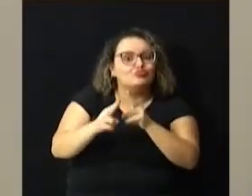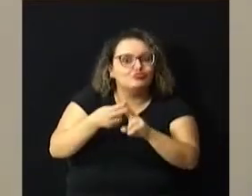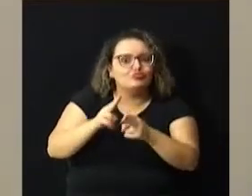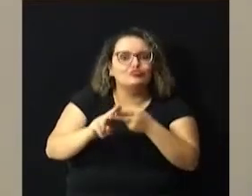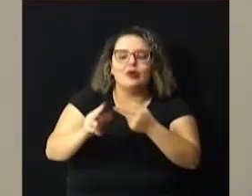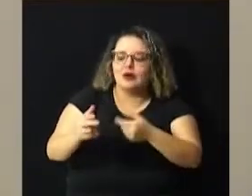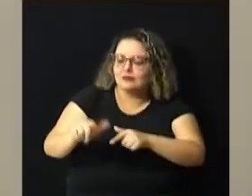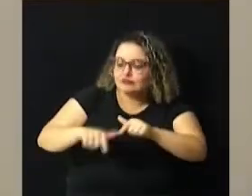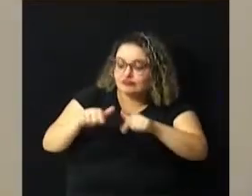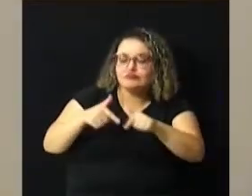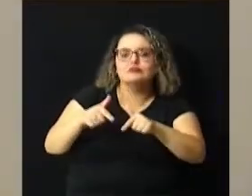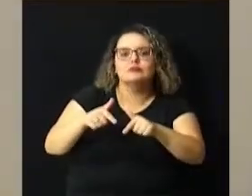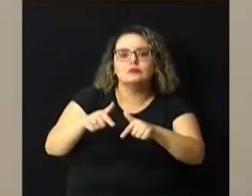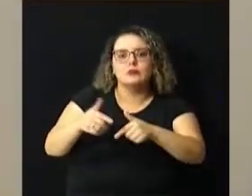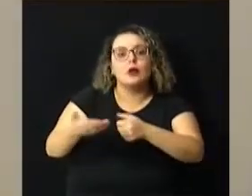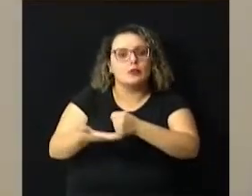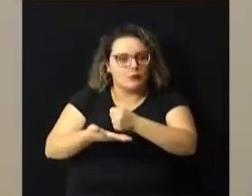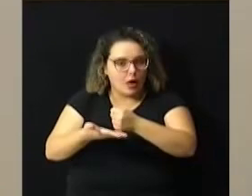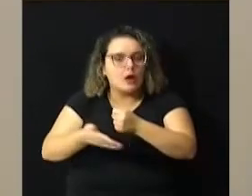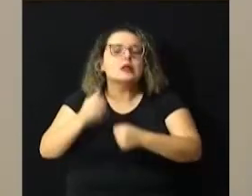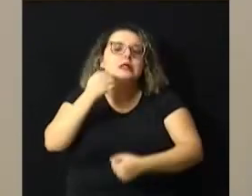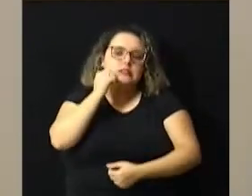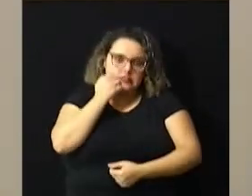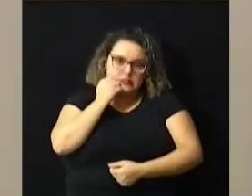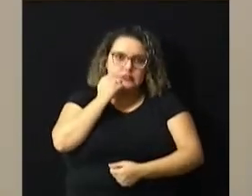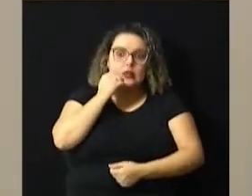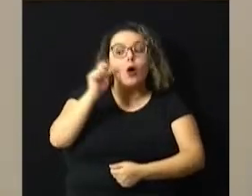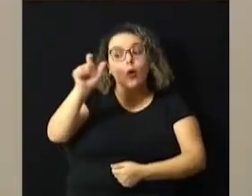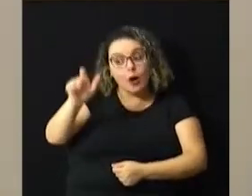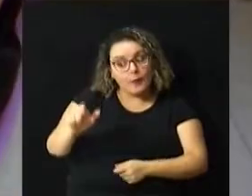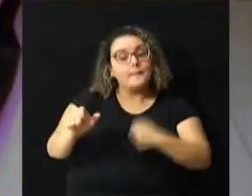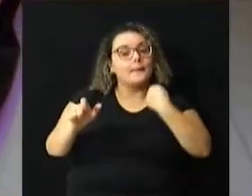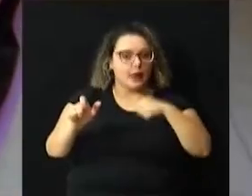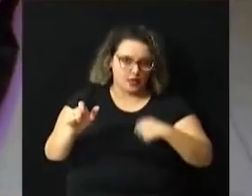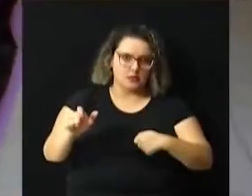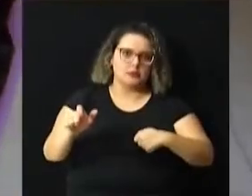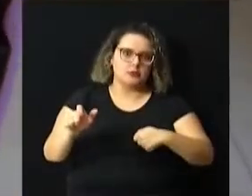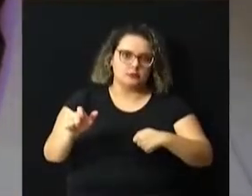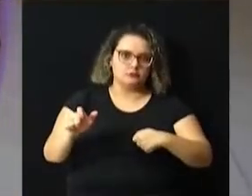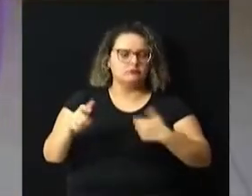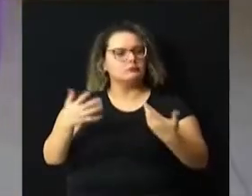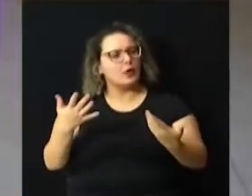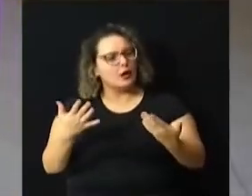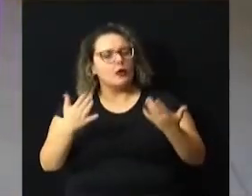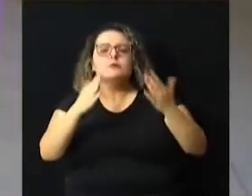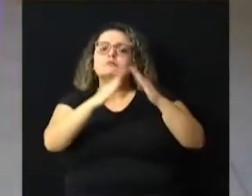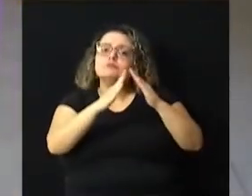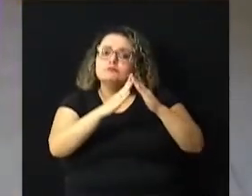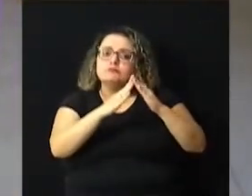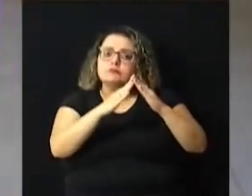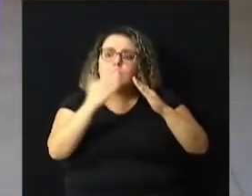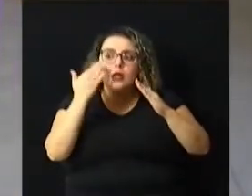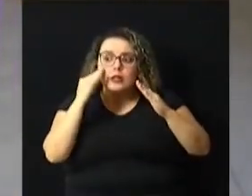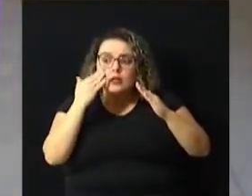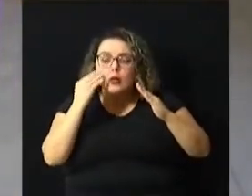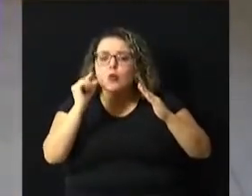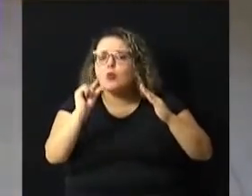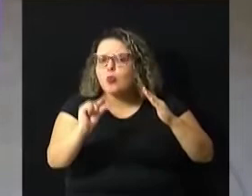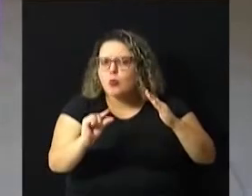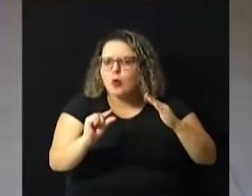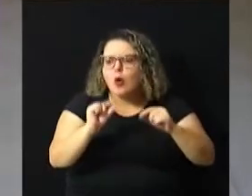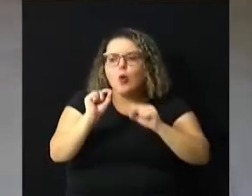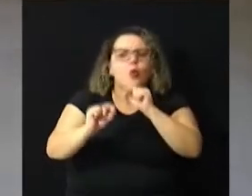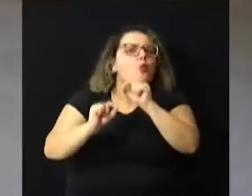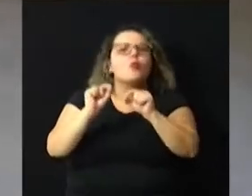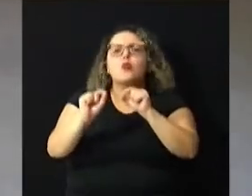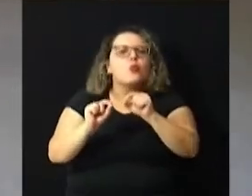realmente baseado na ciência, né? No que realmente aquela pessoa precisa. Então, para o pessoal de casa entender direitinho, o que faz